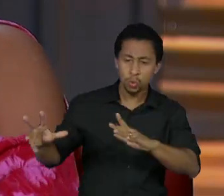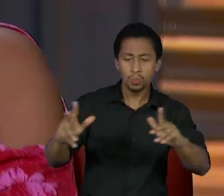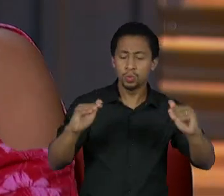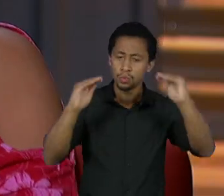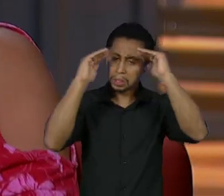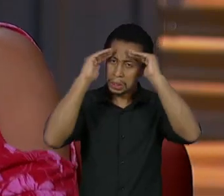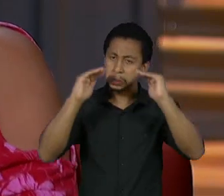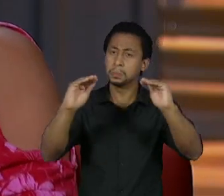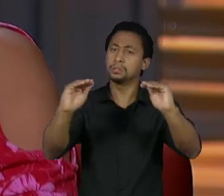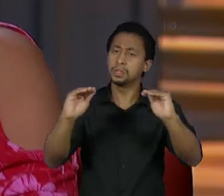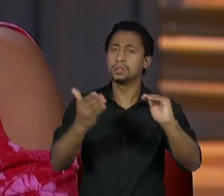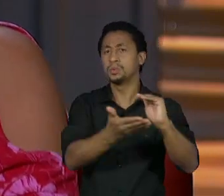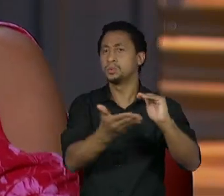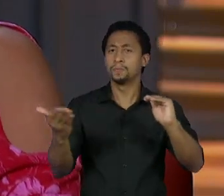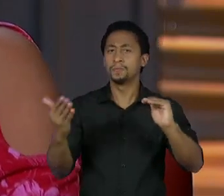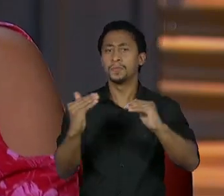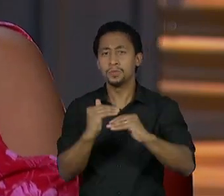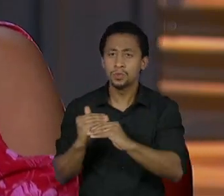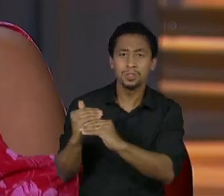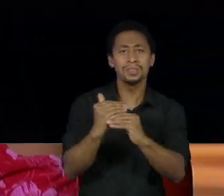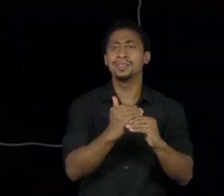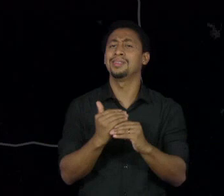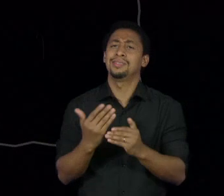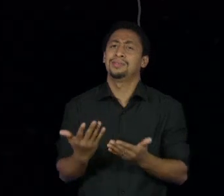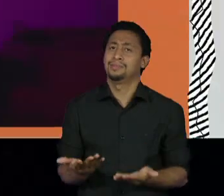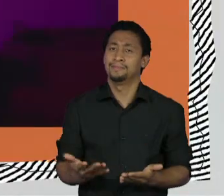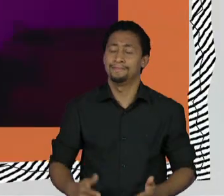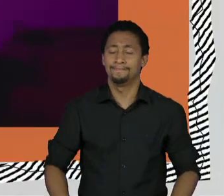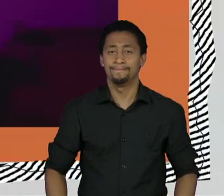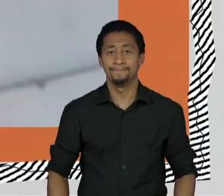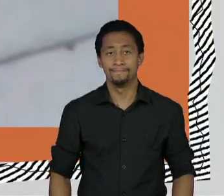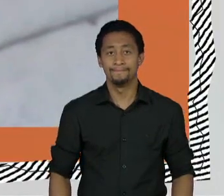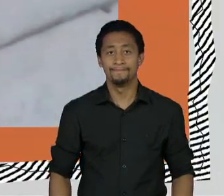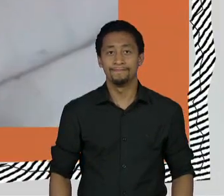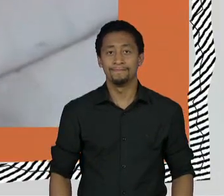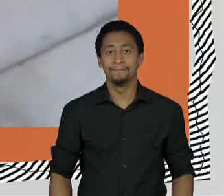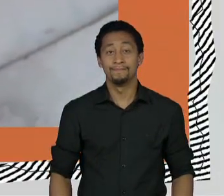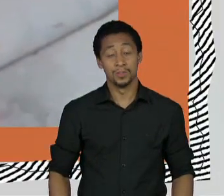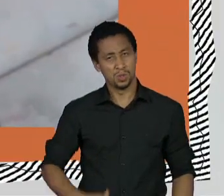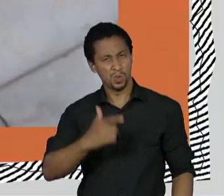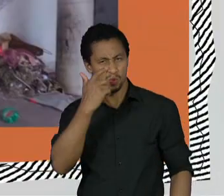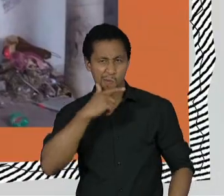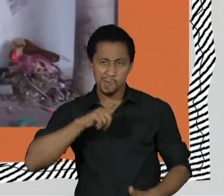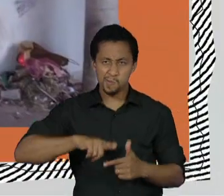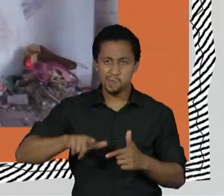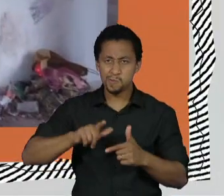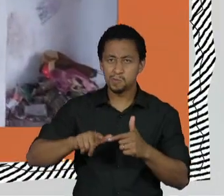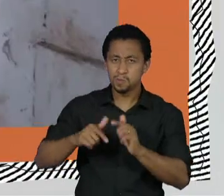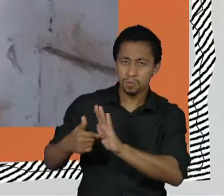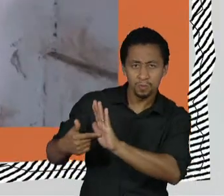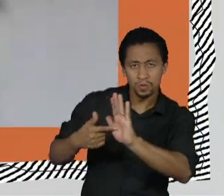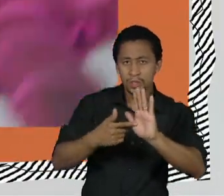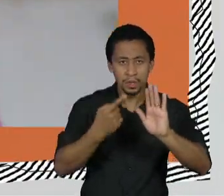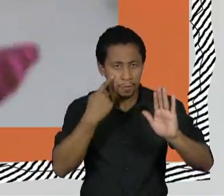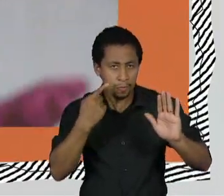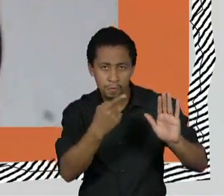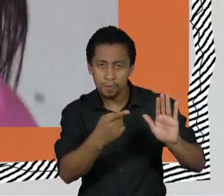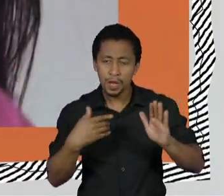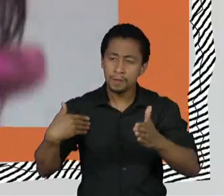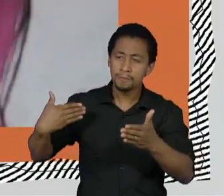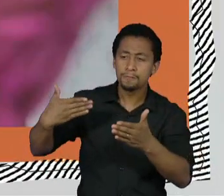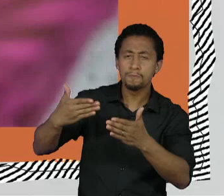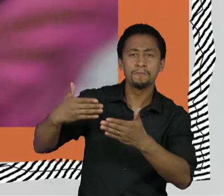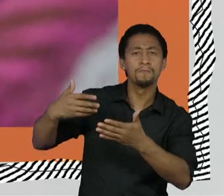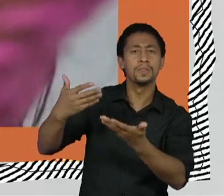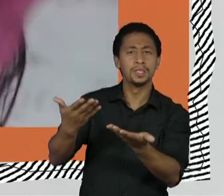igualdade de oportunidade. Isso é pedir demais? Eu sou o problema que vocês escondem desde a colonização. Eu sou o